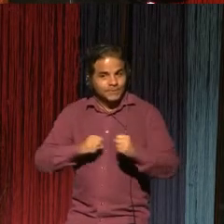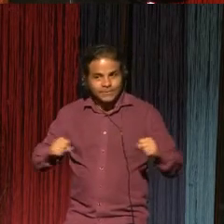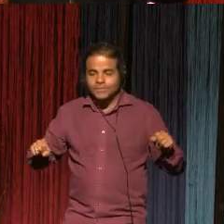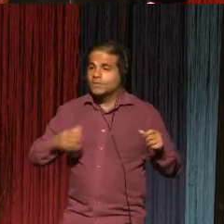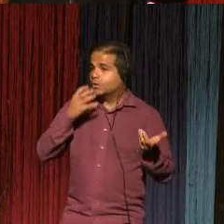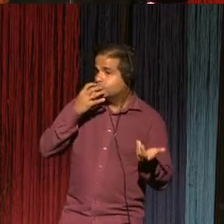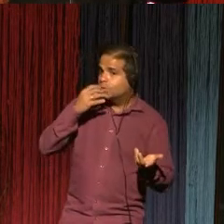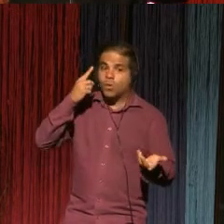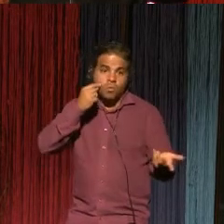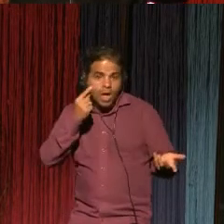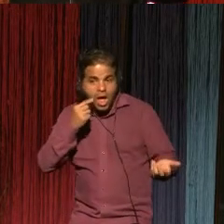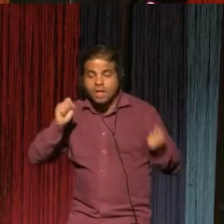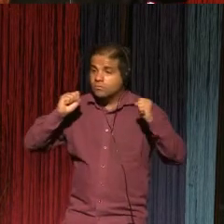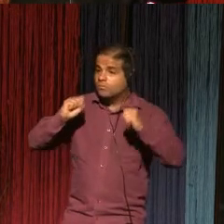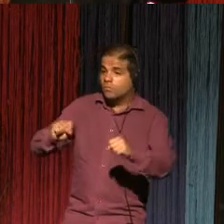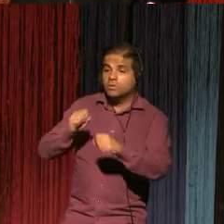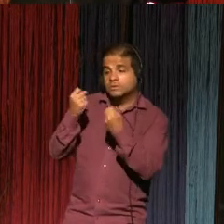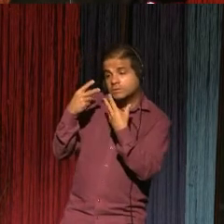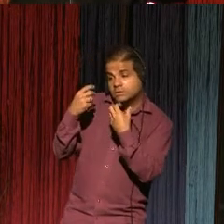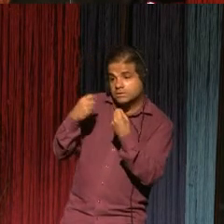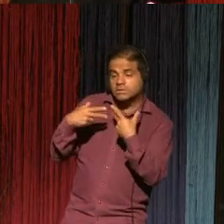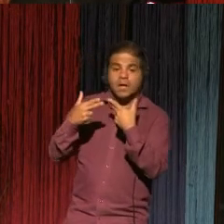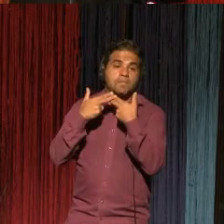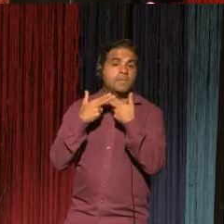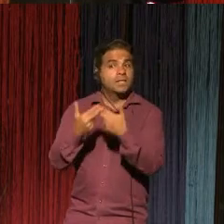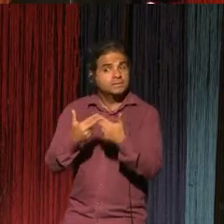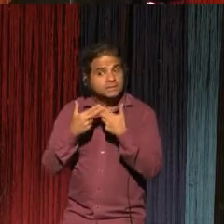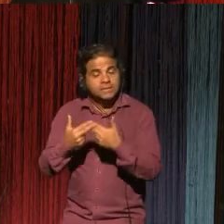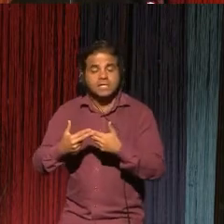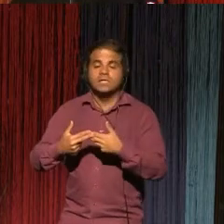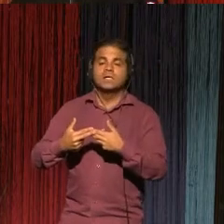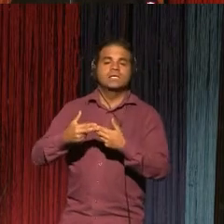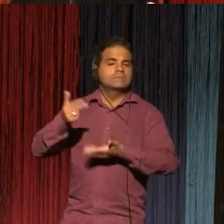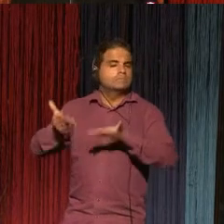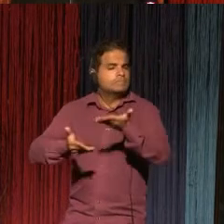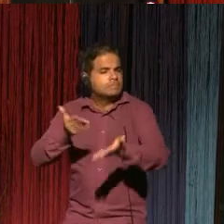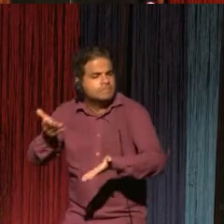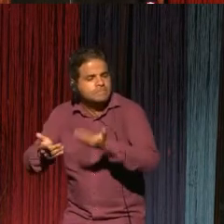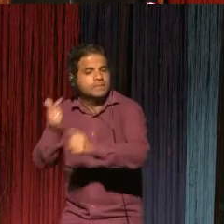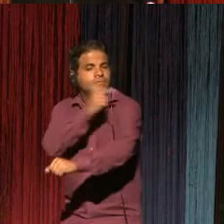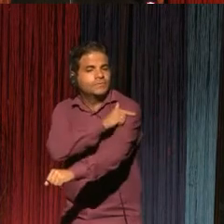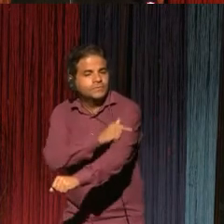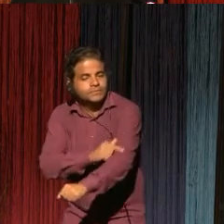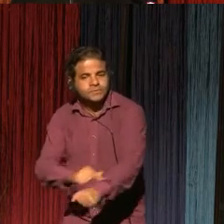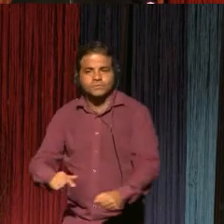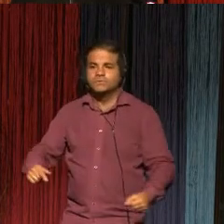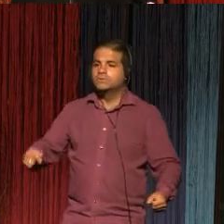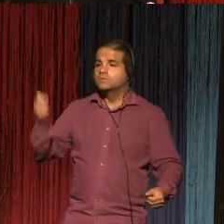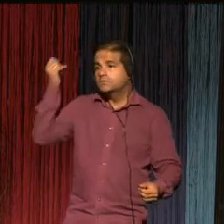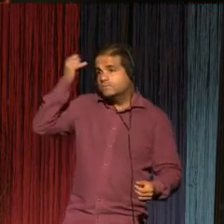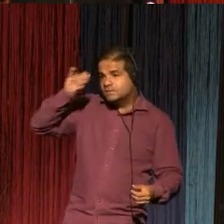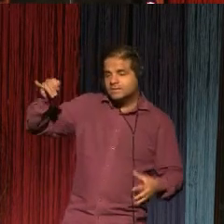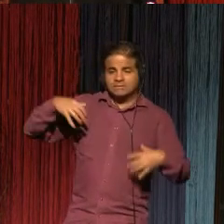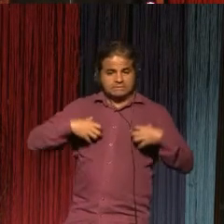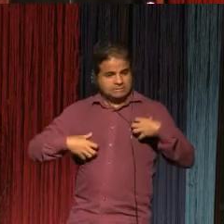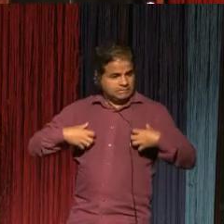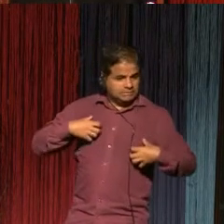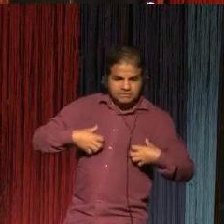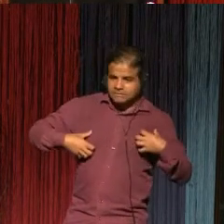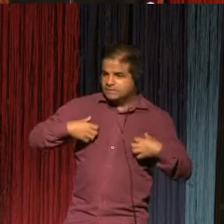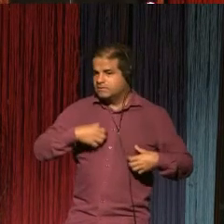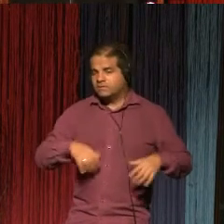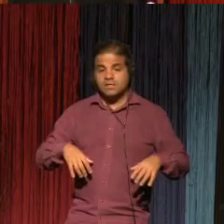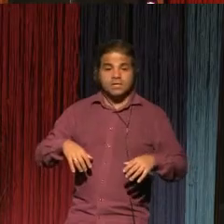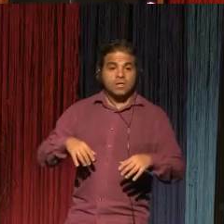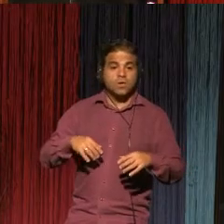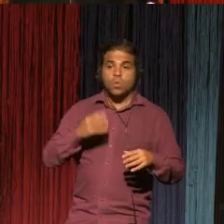Animal de estimação podem nos ensinar sobre paciência, gentileza, não ficar com ressentimento. A presença de um cachorro na